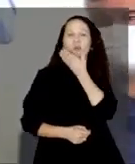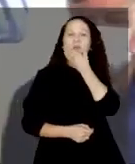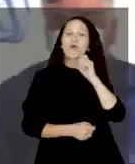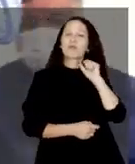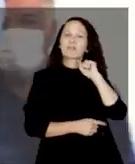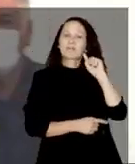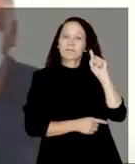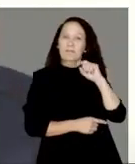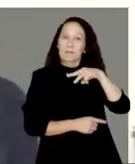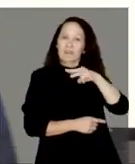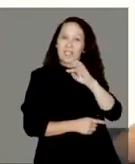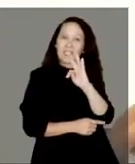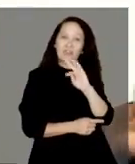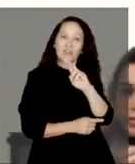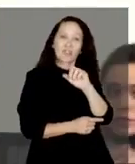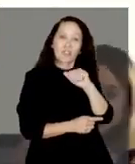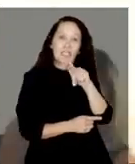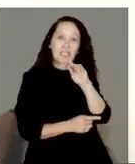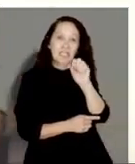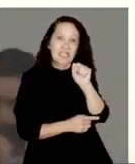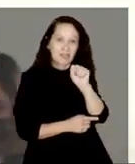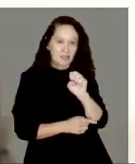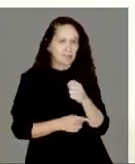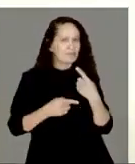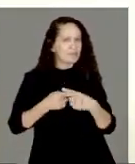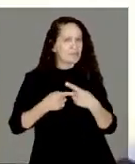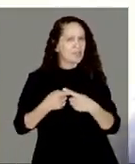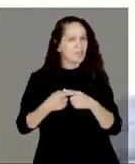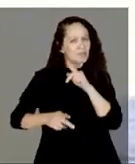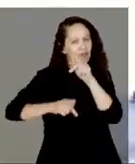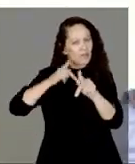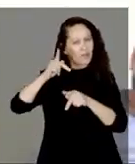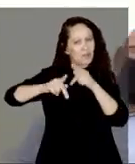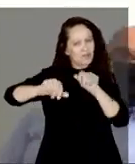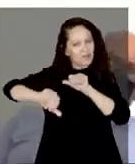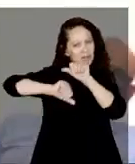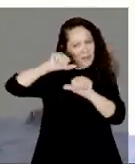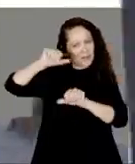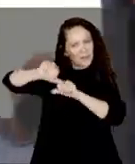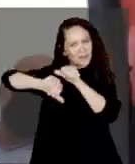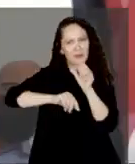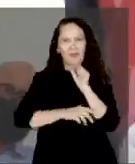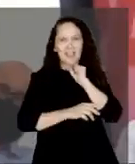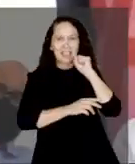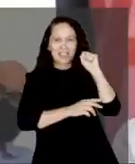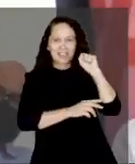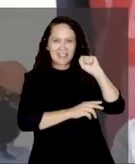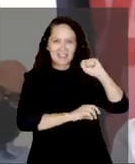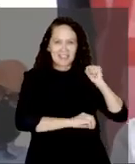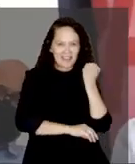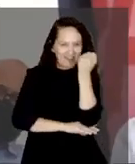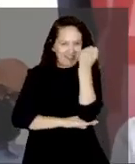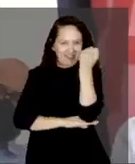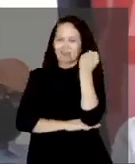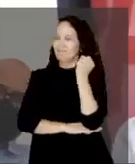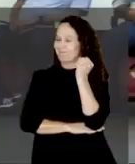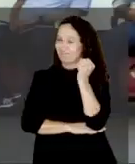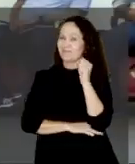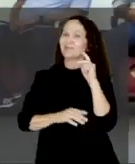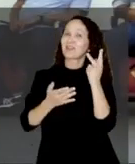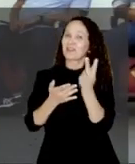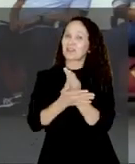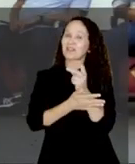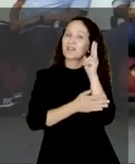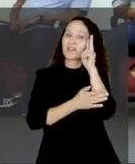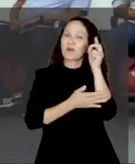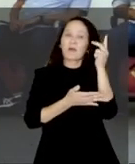eleito Marechal Presidente da República, eles precisaram construir um herói. E na